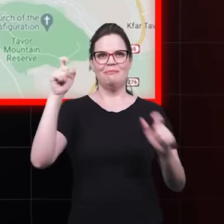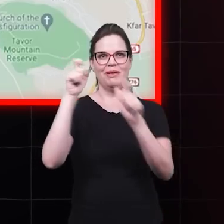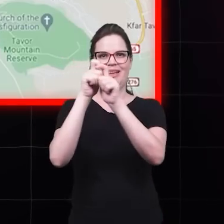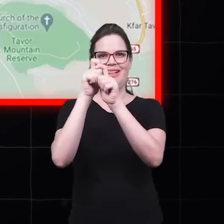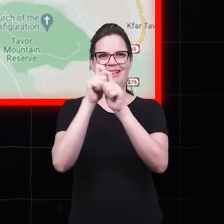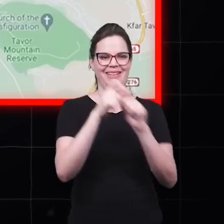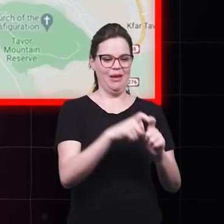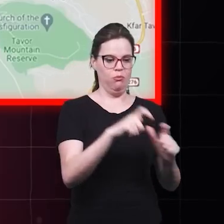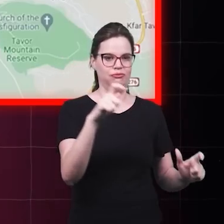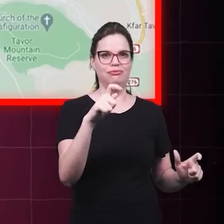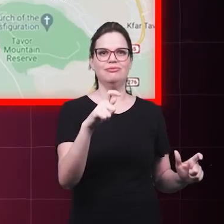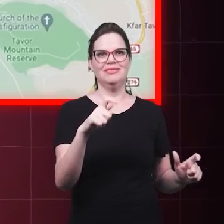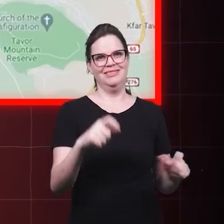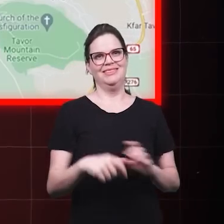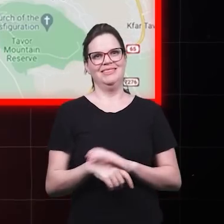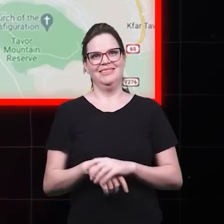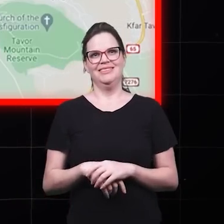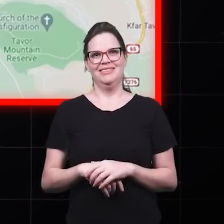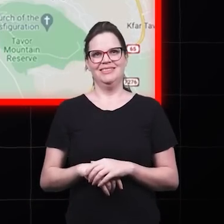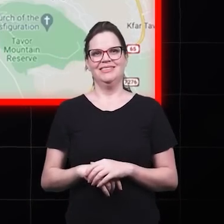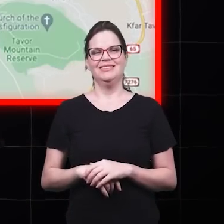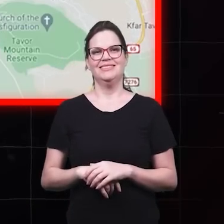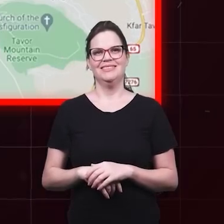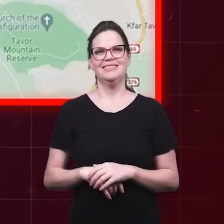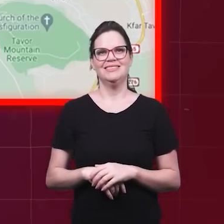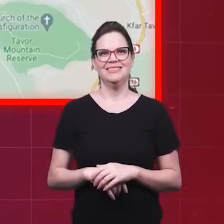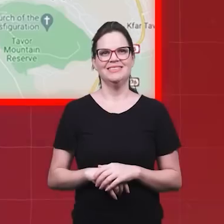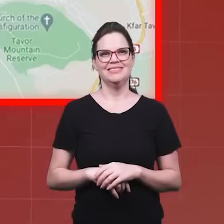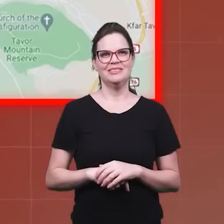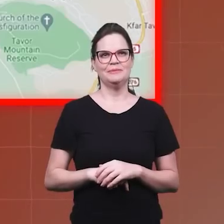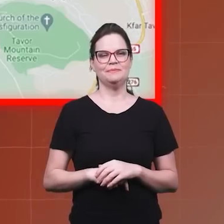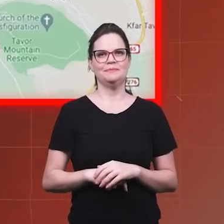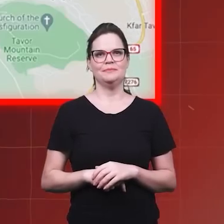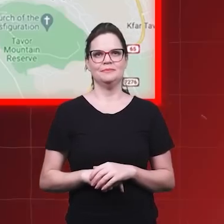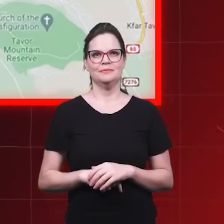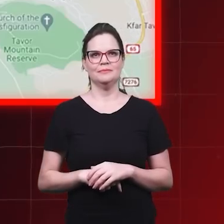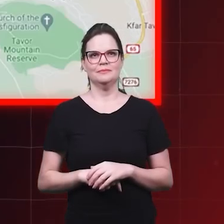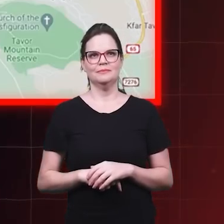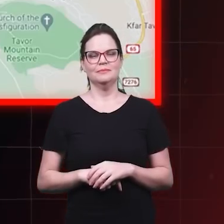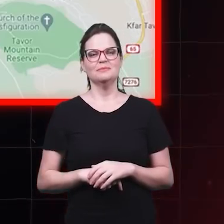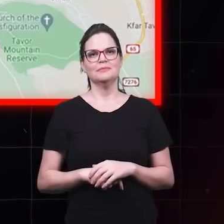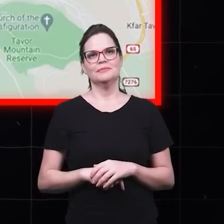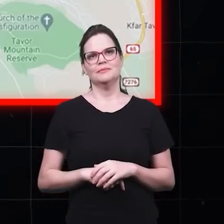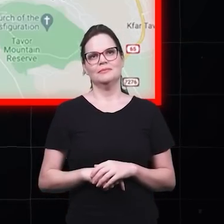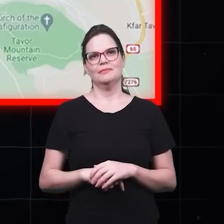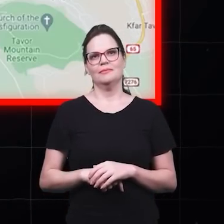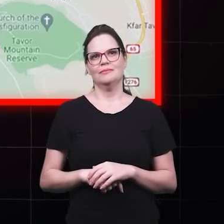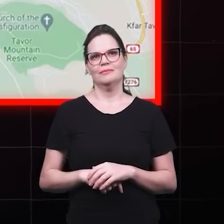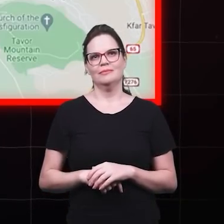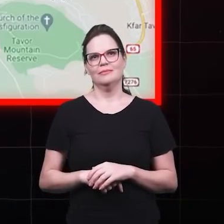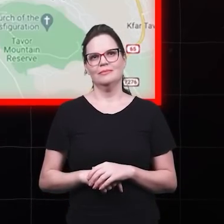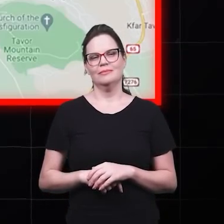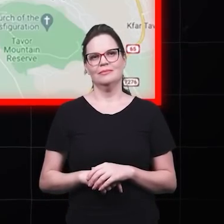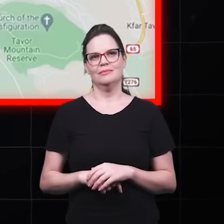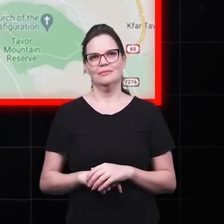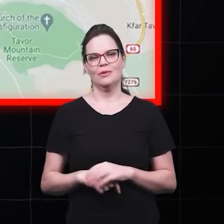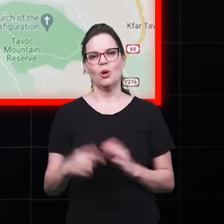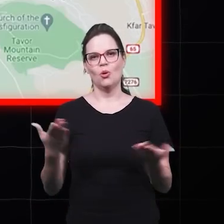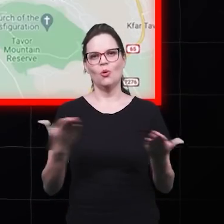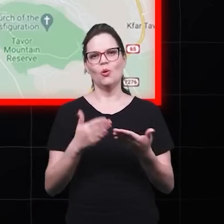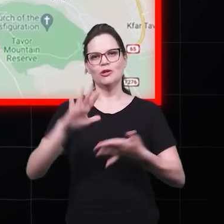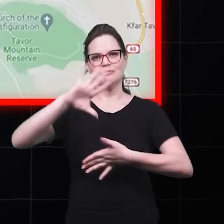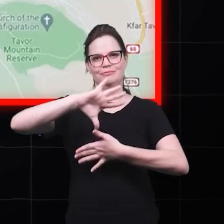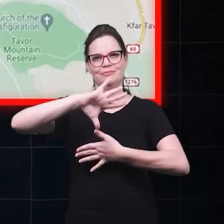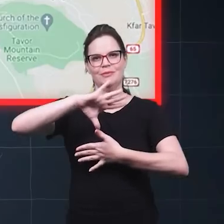né? Cafar-Caná. Cafar-Caná. Aí é o mapa de hoje, né? Ou seja, vilarejo de Caná, né? É o mapa de hoje